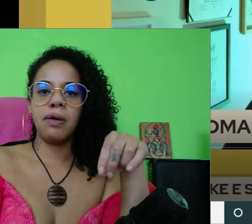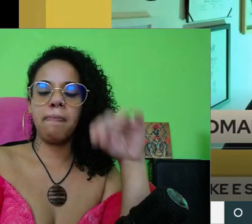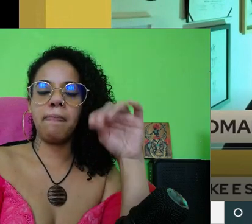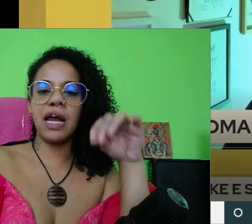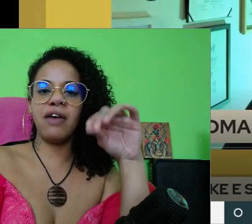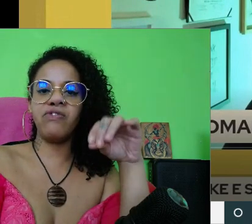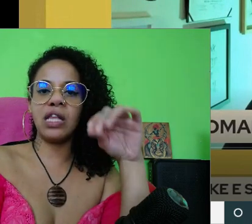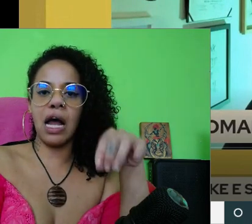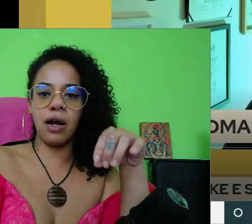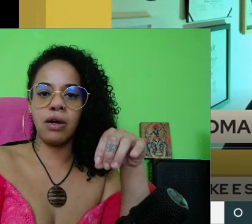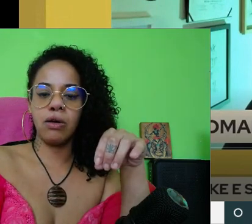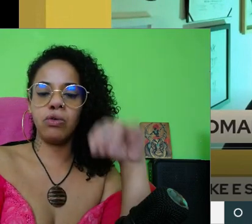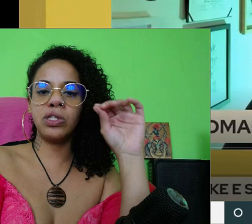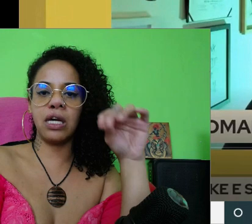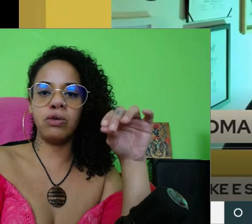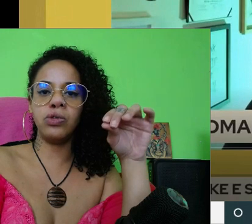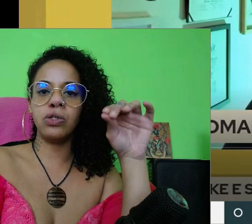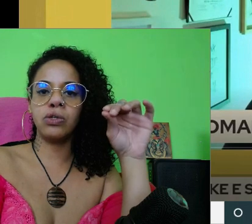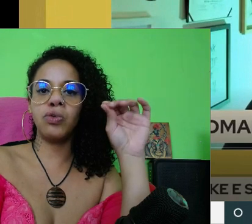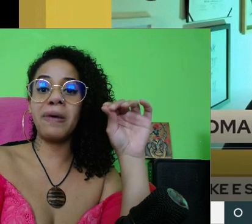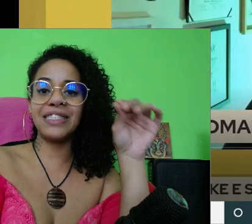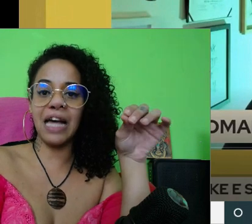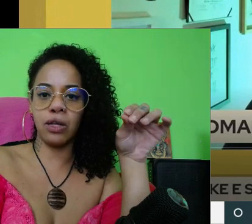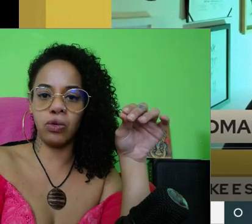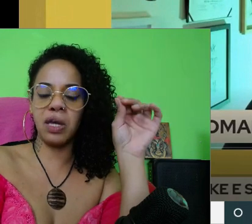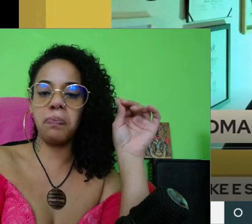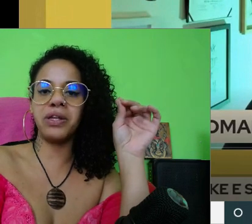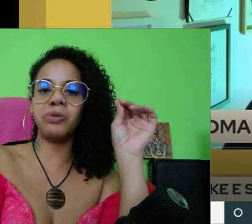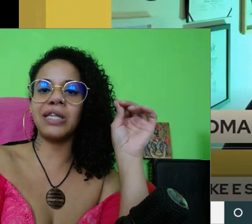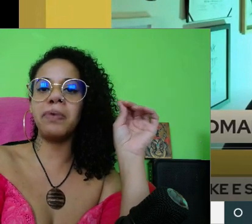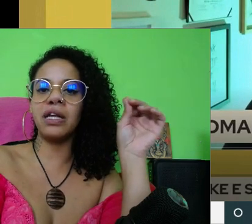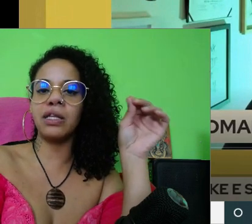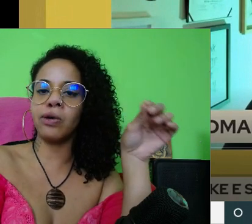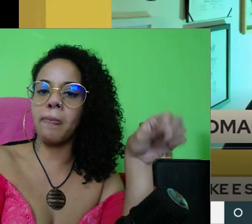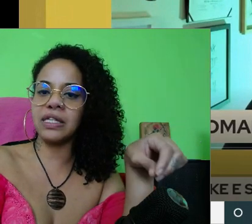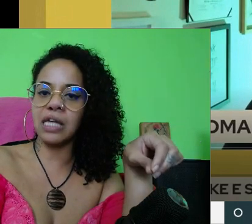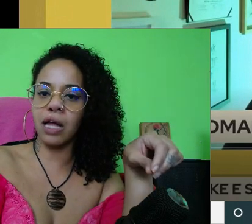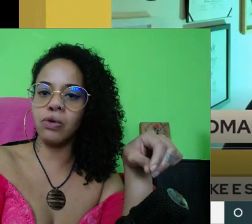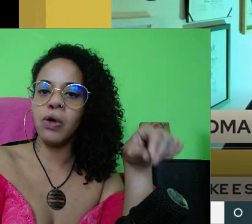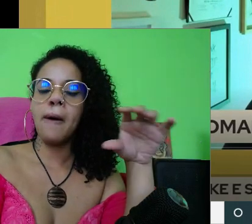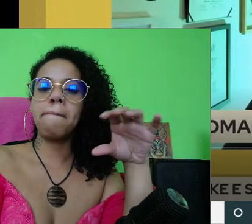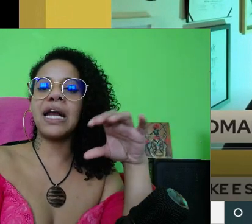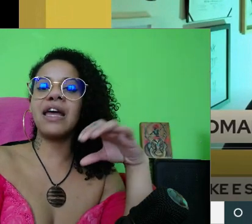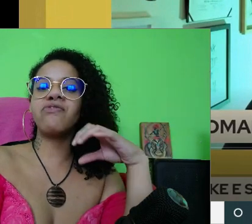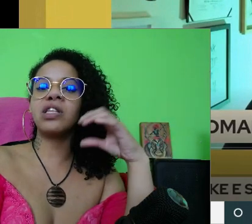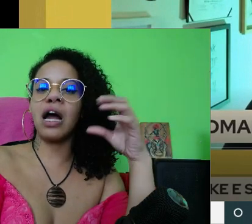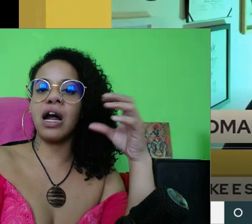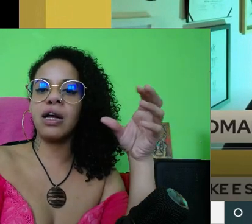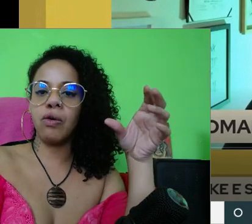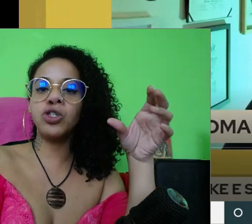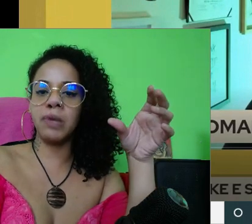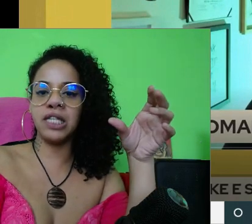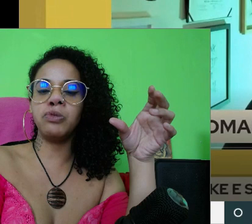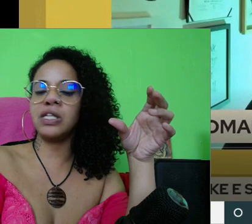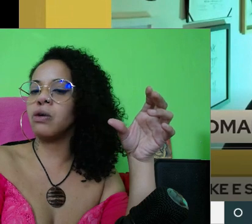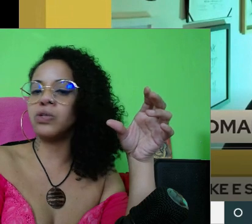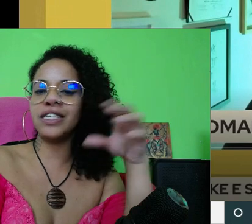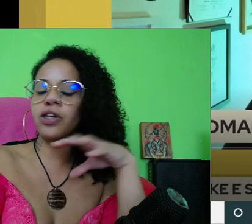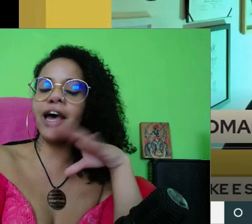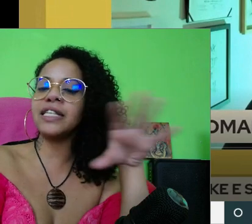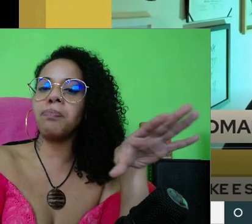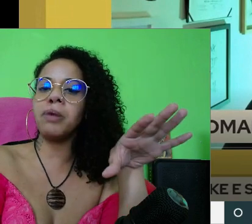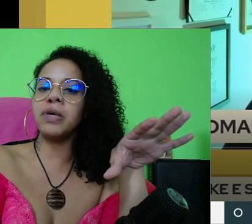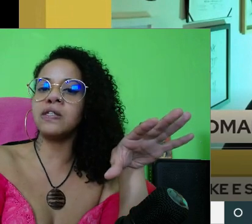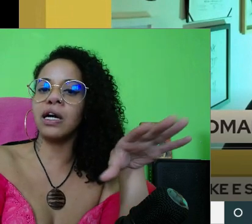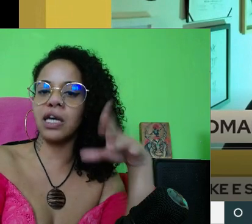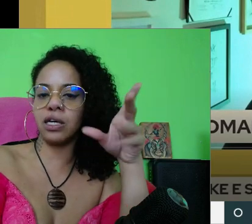fazer para evitar os erros do passado que podemos aprender com o passado para evitar os mesmos erros